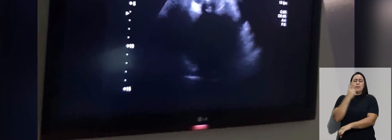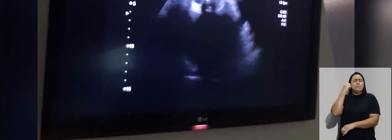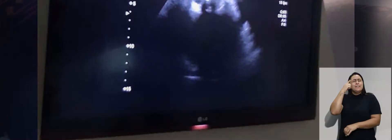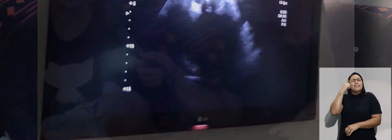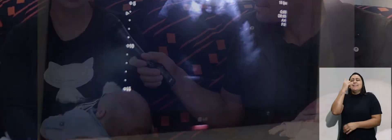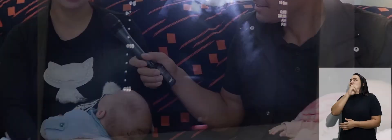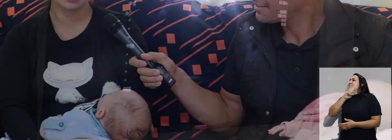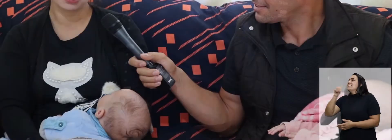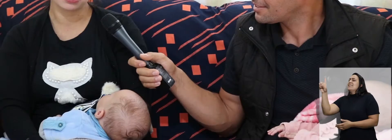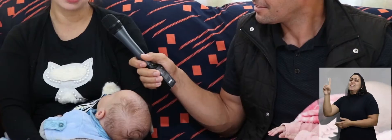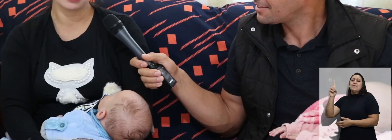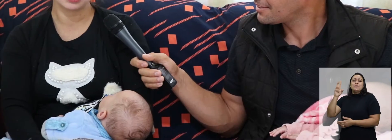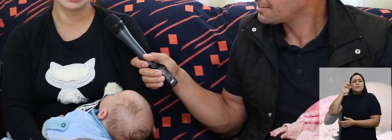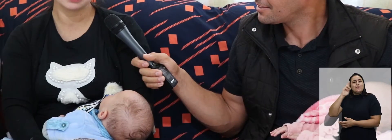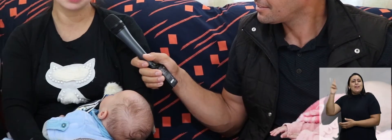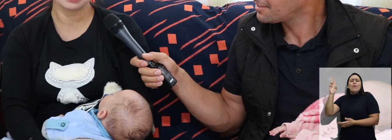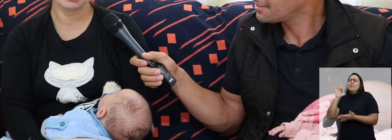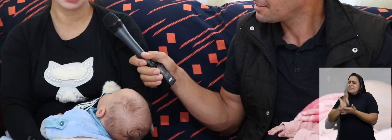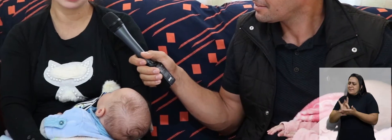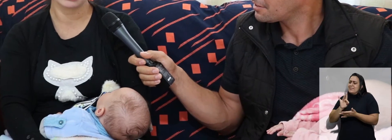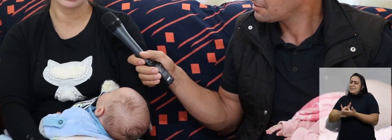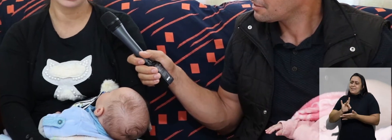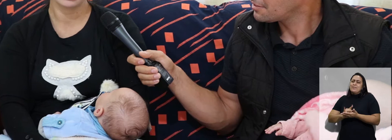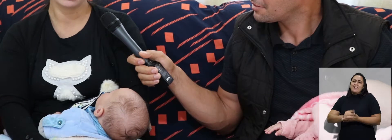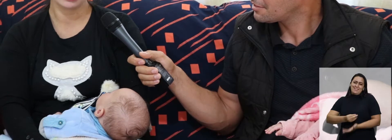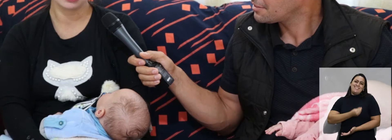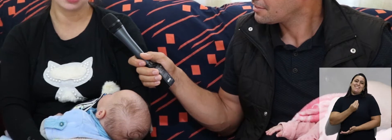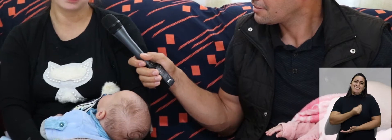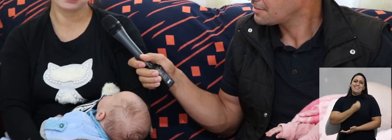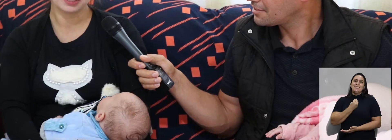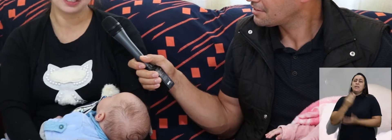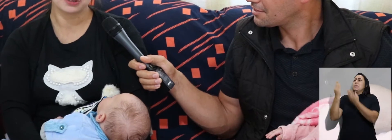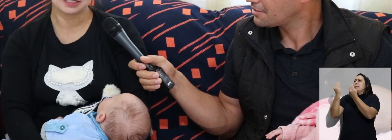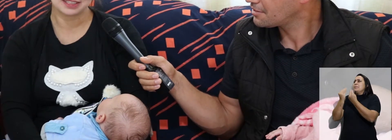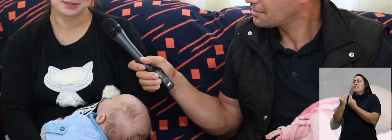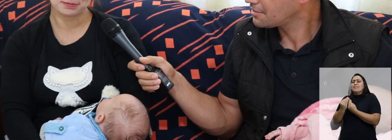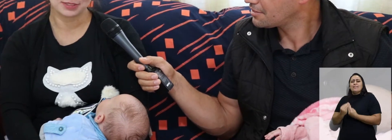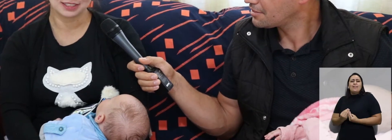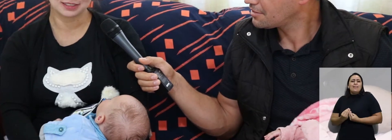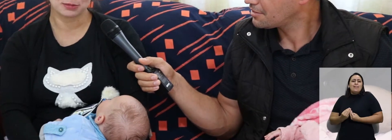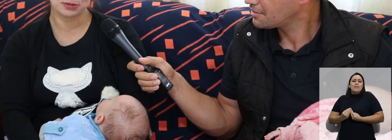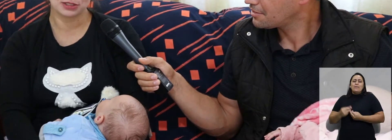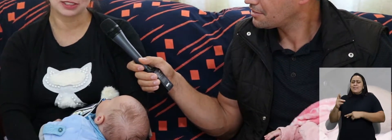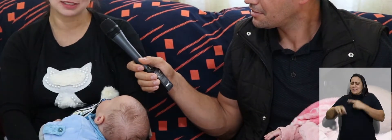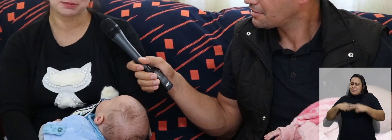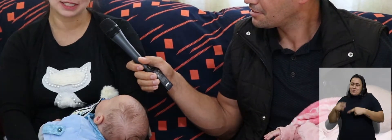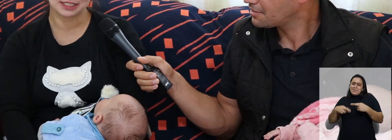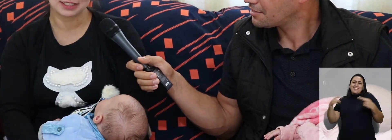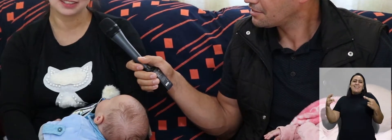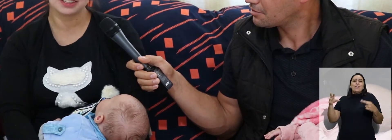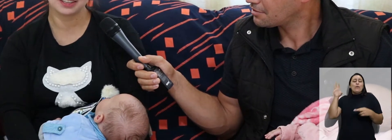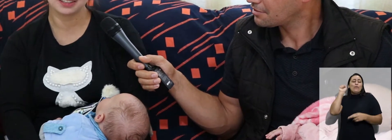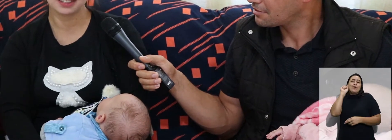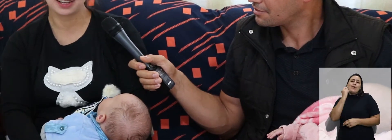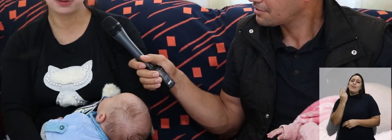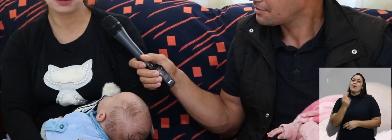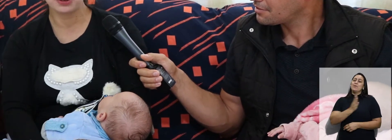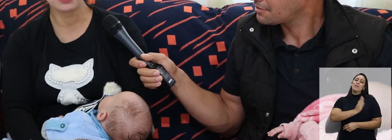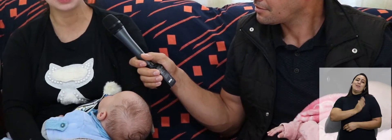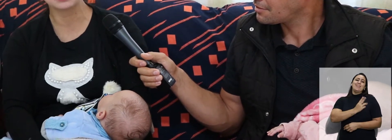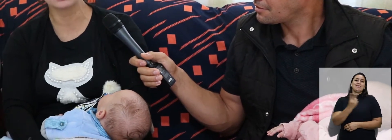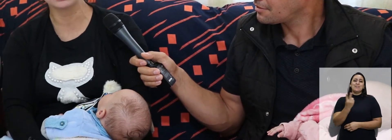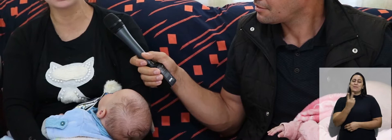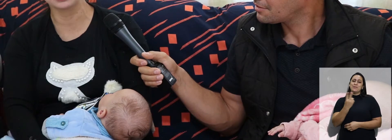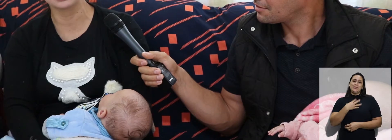pensei assim, Deus, o Senhor existe mesmo. E o Senhor me deu esse momento, esse presente que é